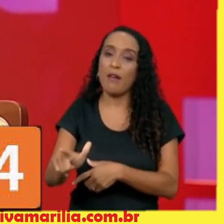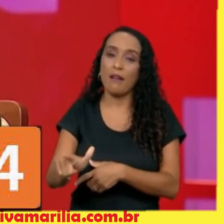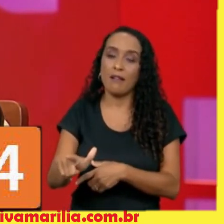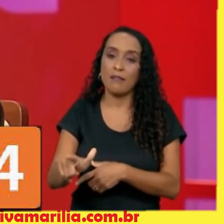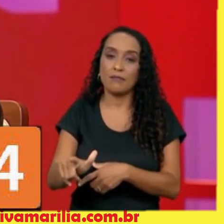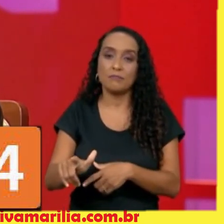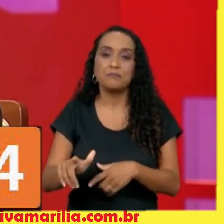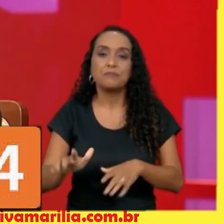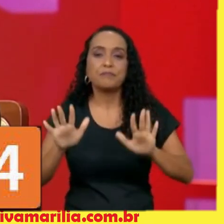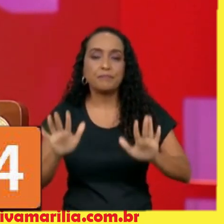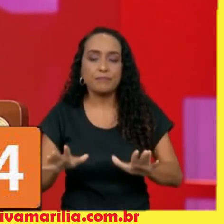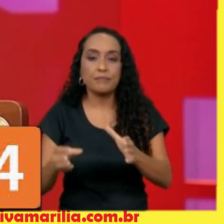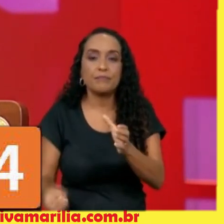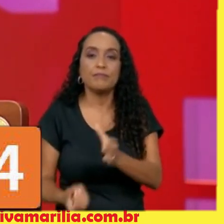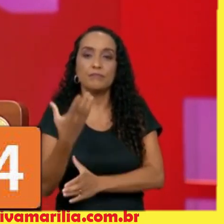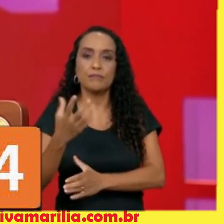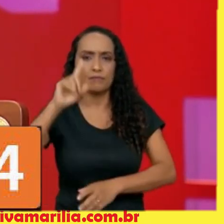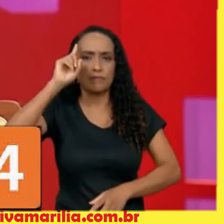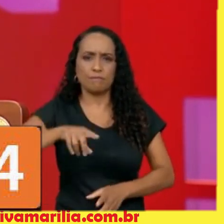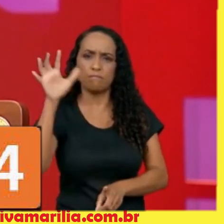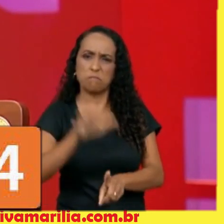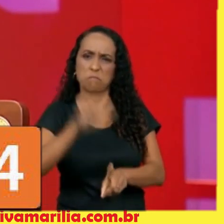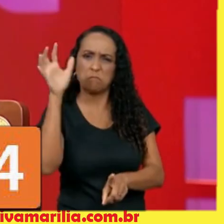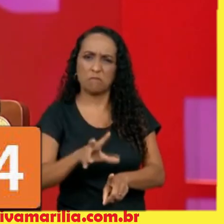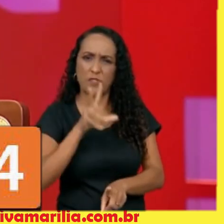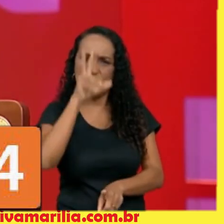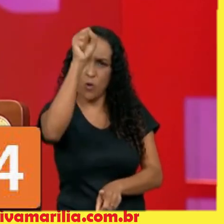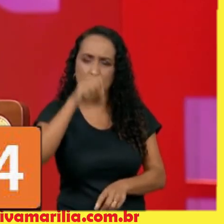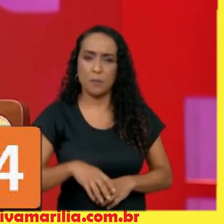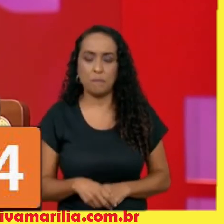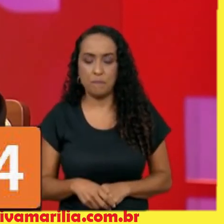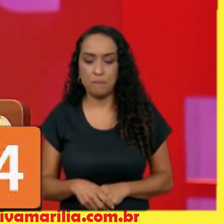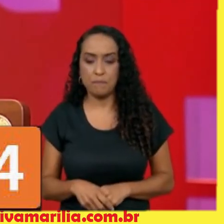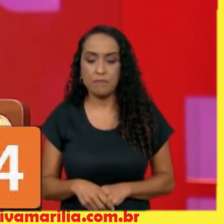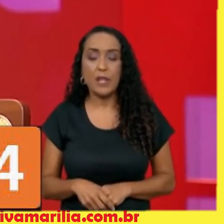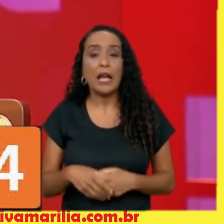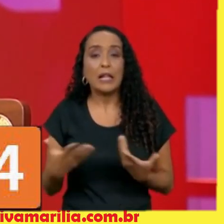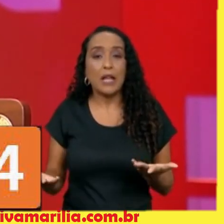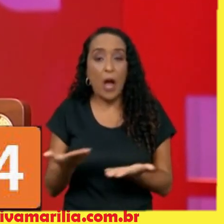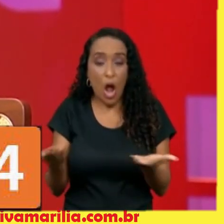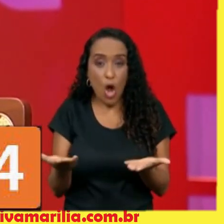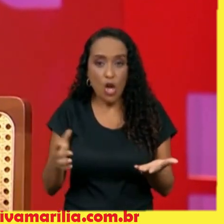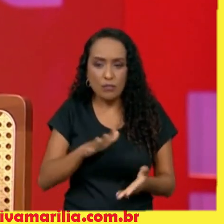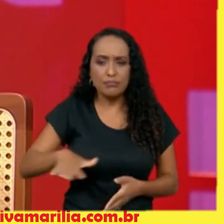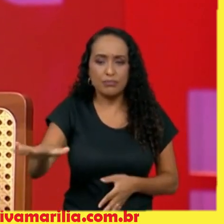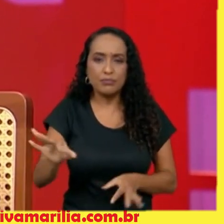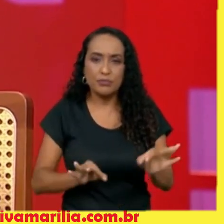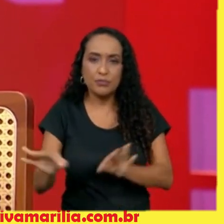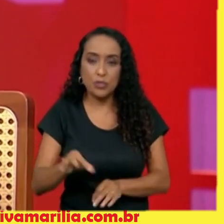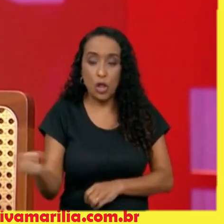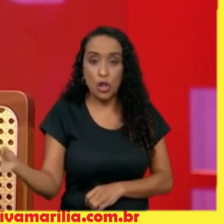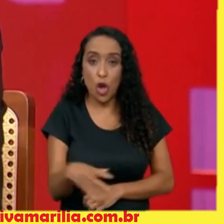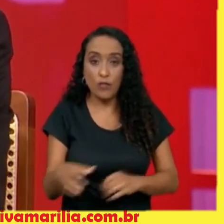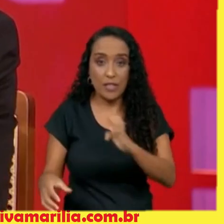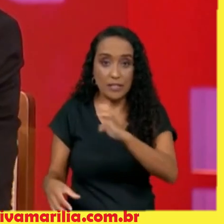ele surge como uma força provocadora nesse novo mundo. Essa nova configuração da esquerda, ou que